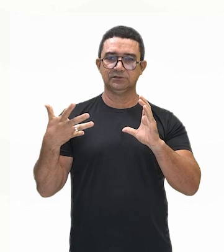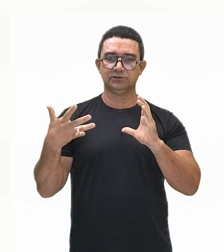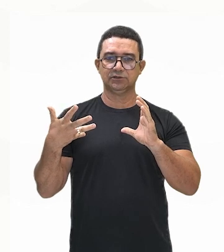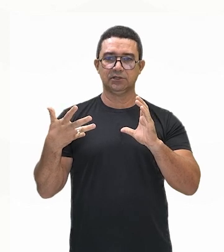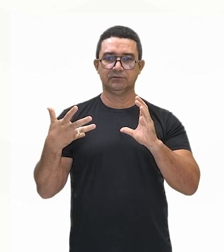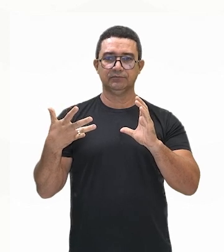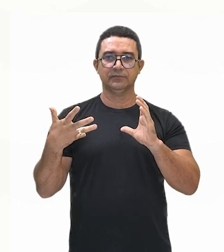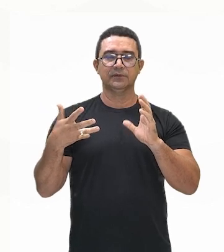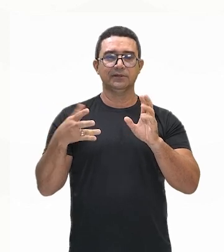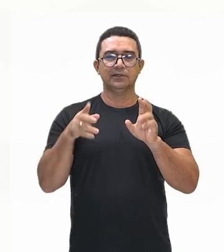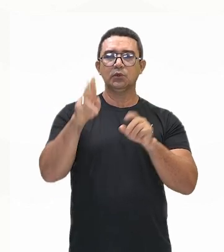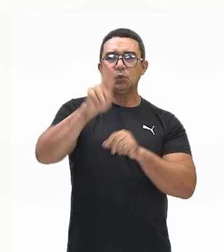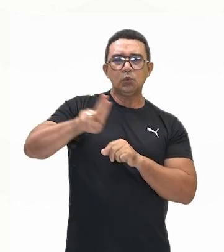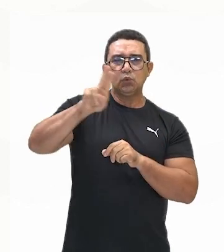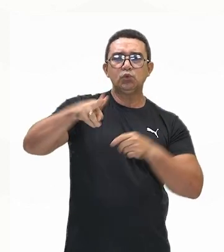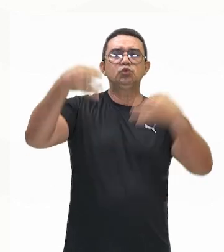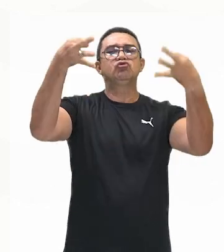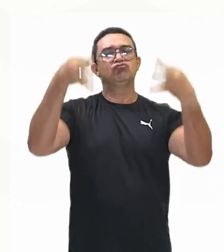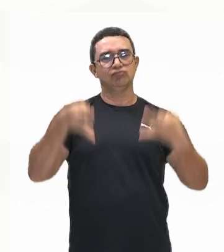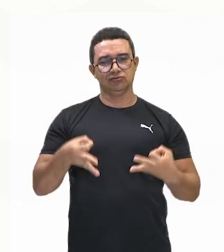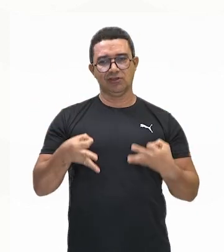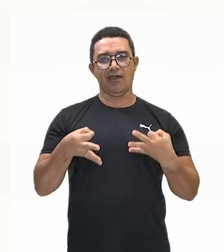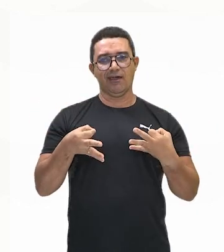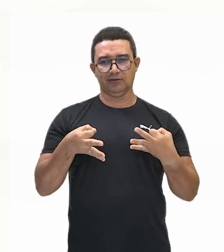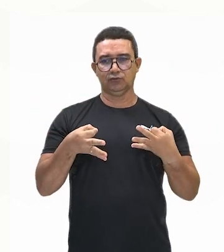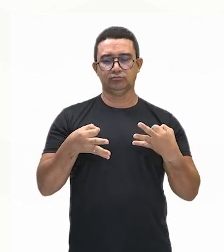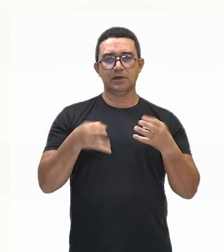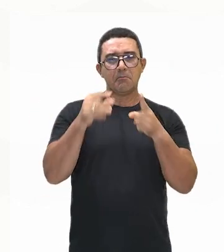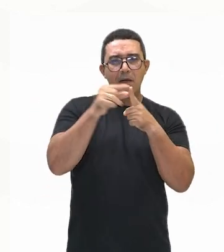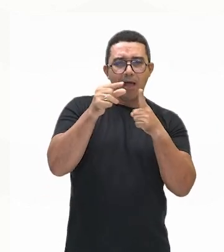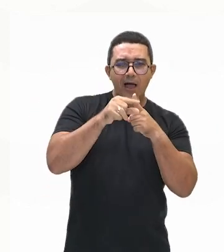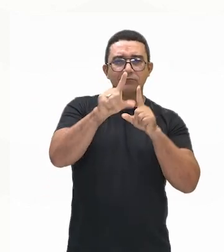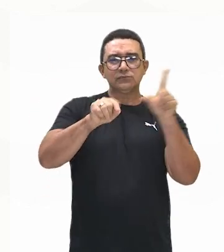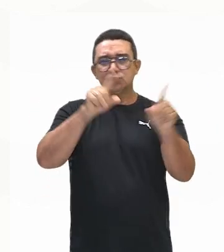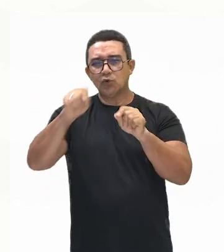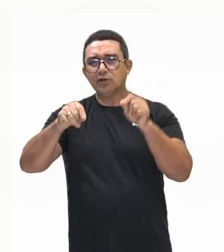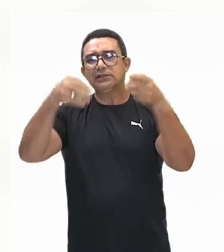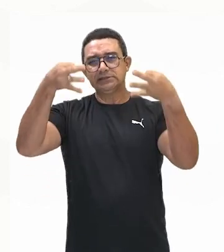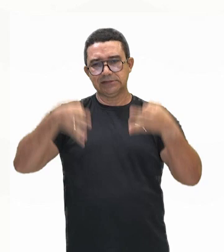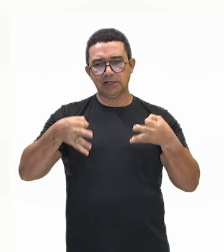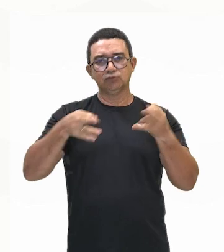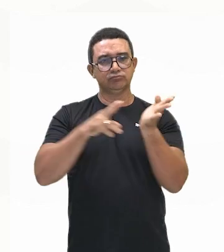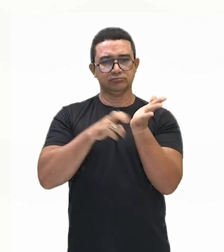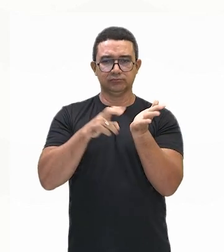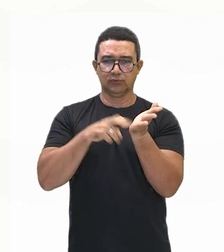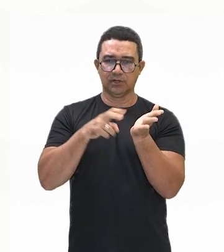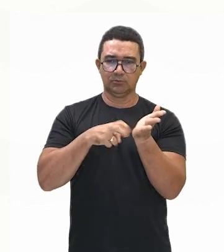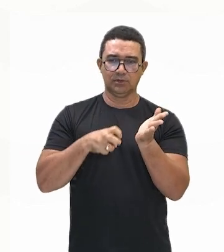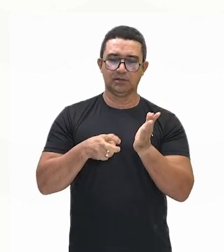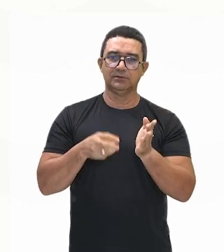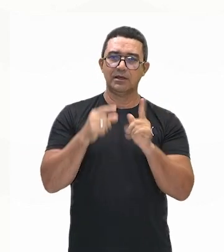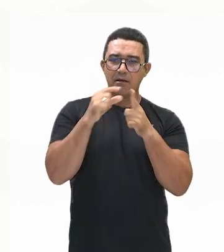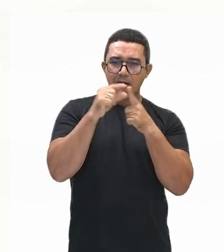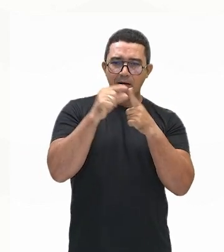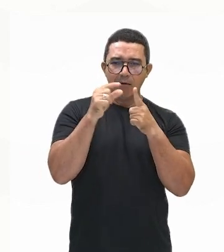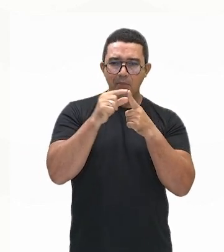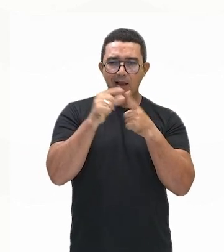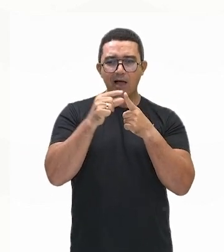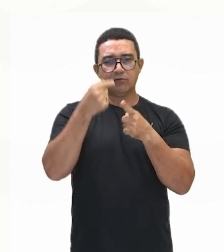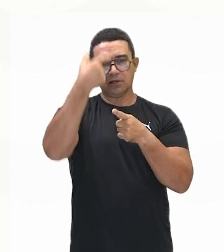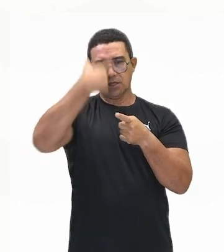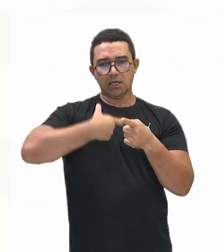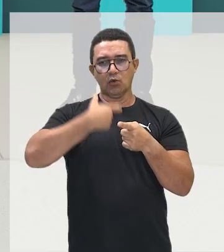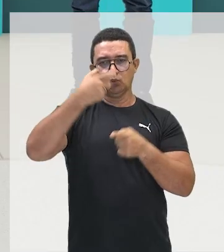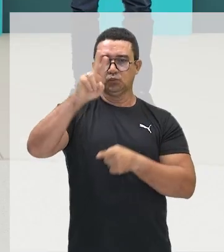passa pelo uso correto das palavras, a escolha correta dos vocabulários, ok? Das palavras que eu